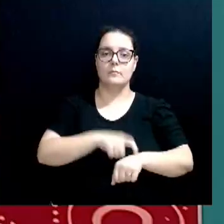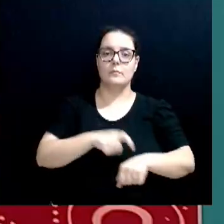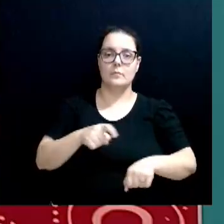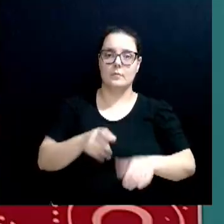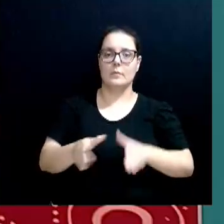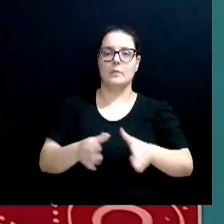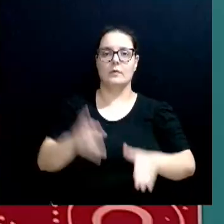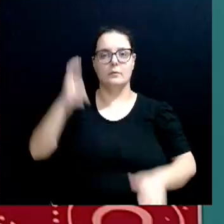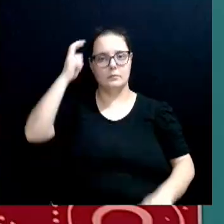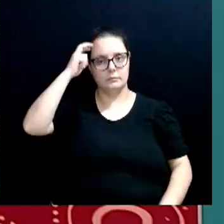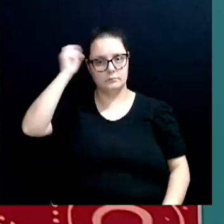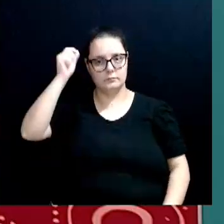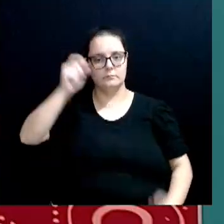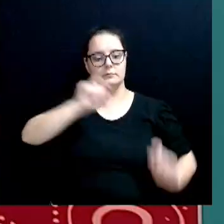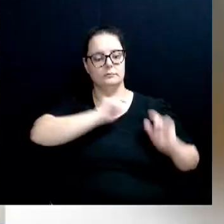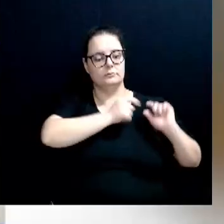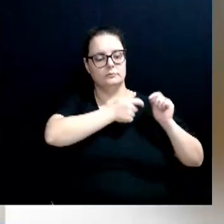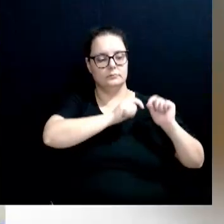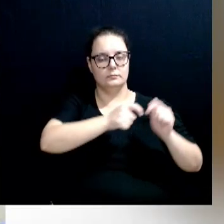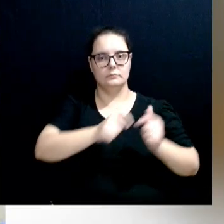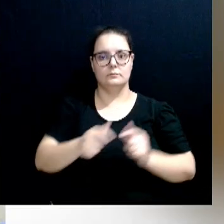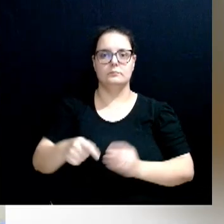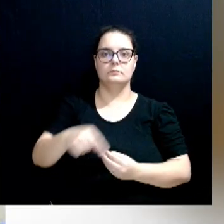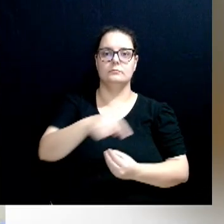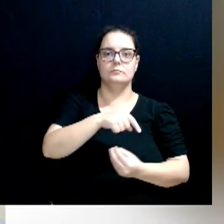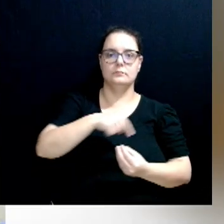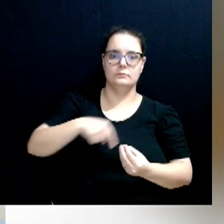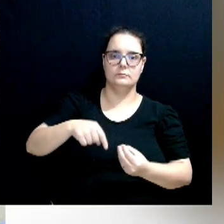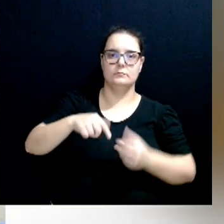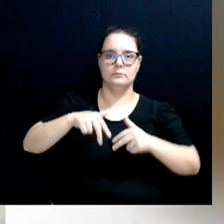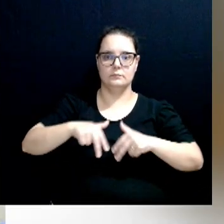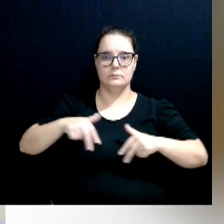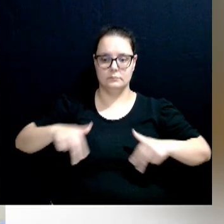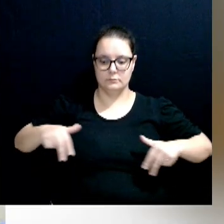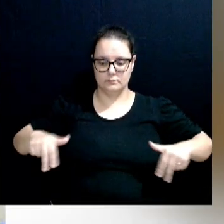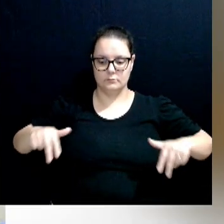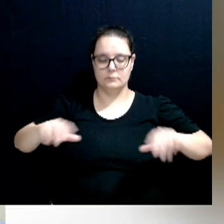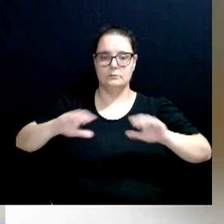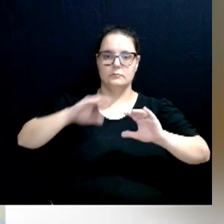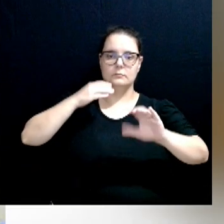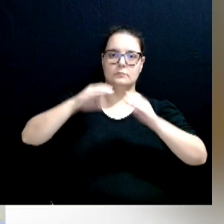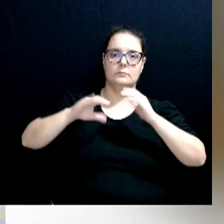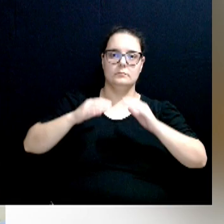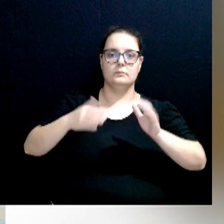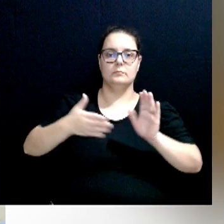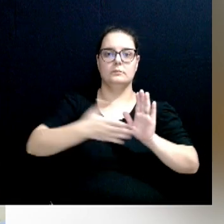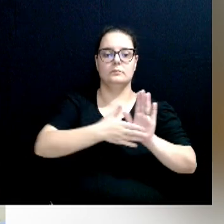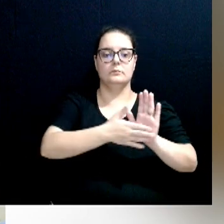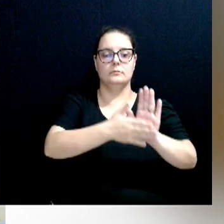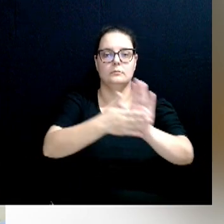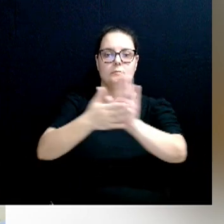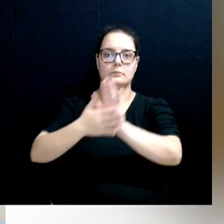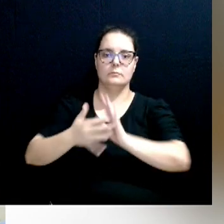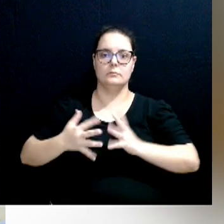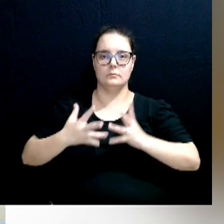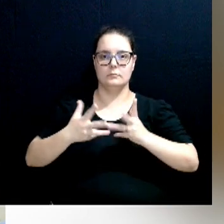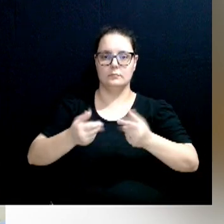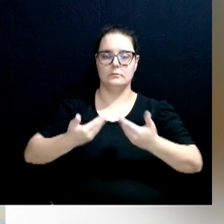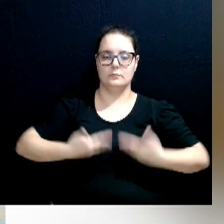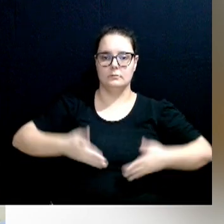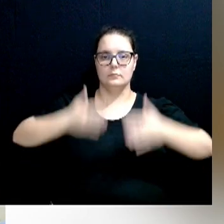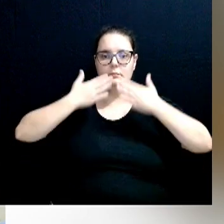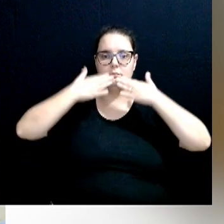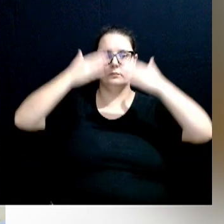da tradição do sagrado, onde a gente, na roda, canta e louva todos os orixás na